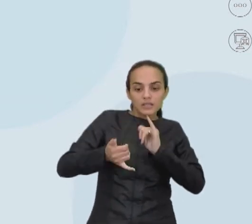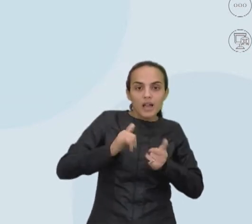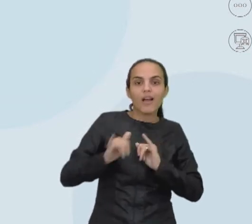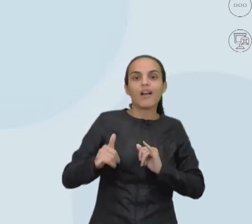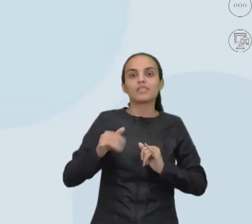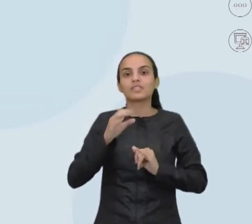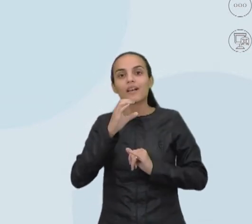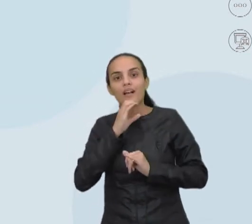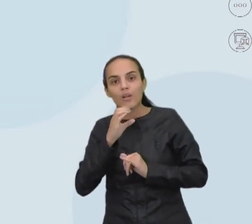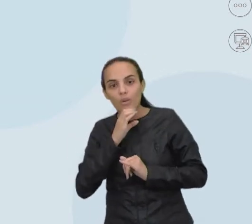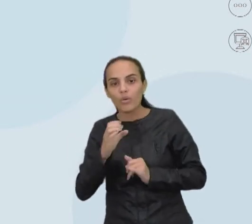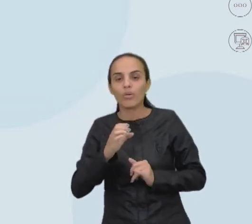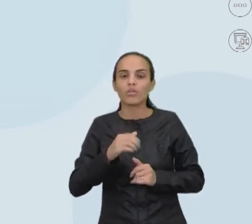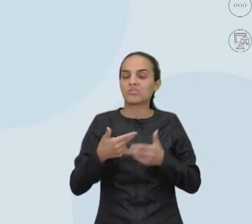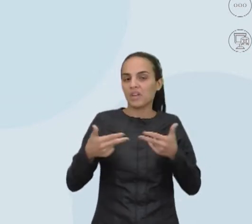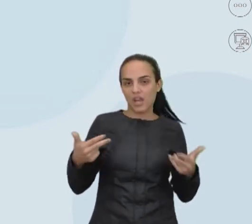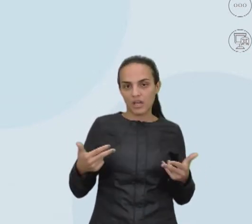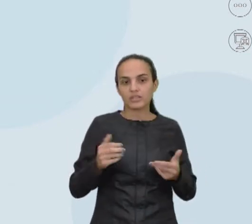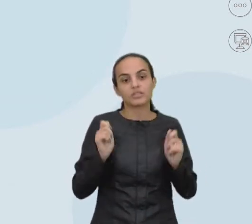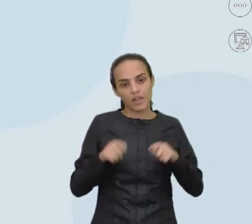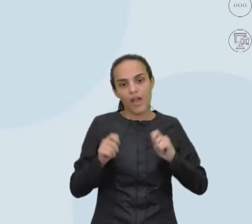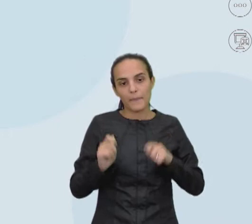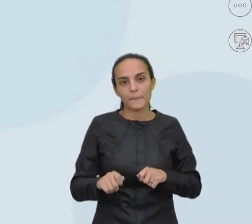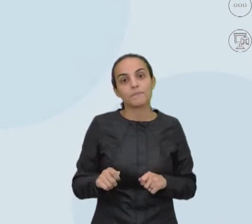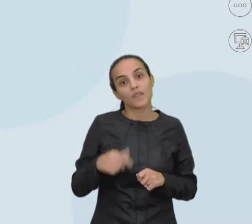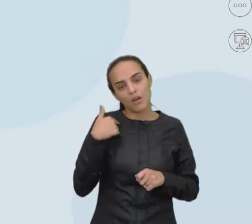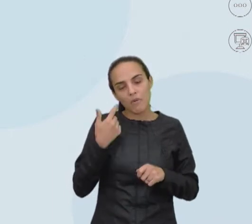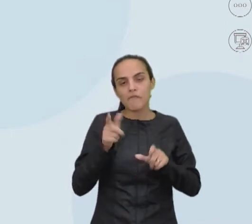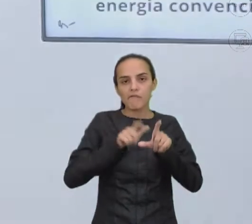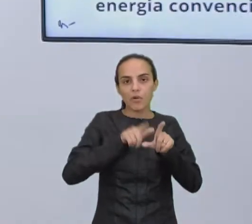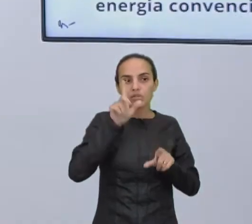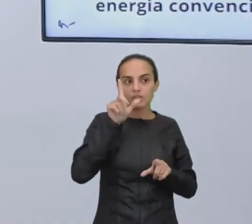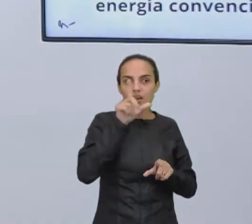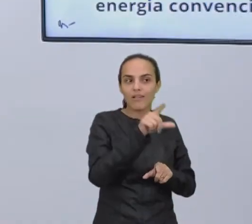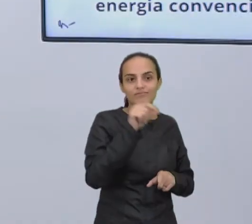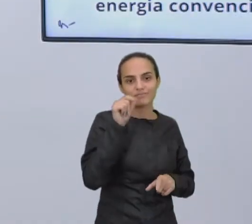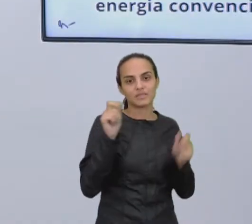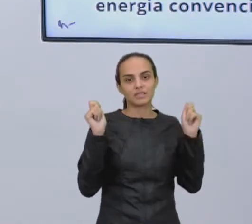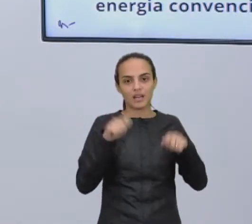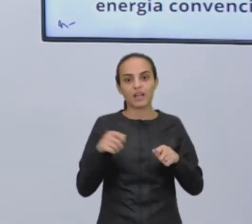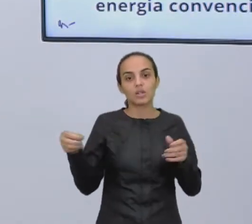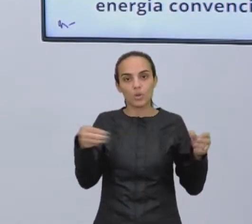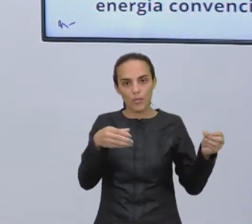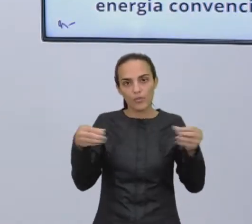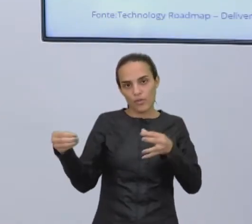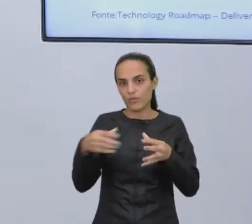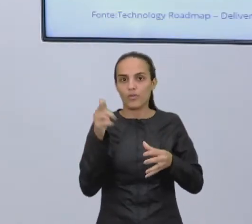fonte alternativa, né? Que a gente pode usar aí e considerada uma fonte renovável.